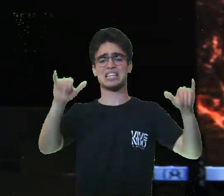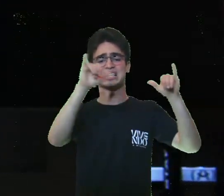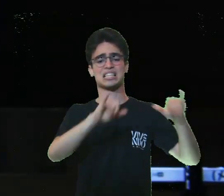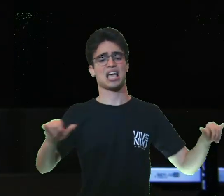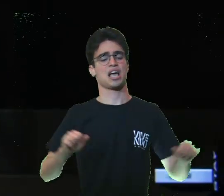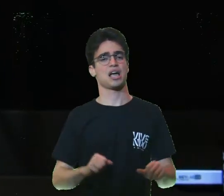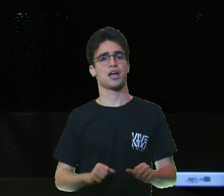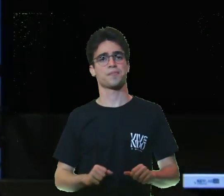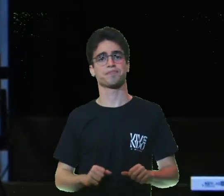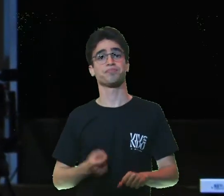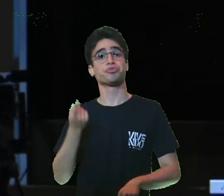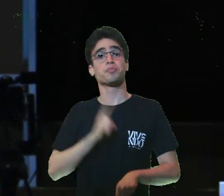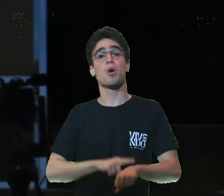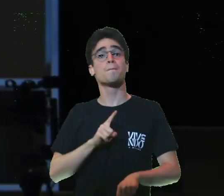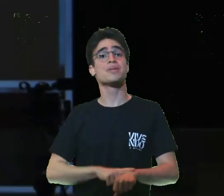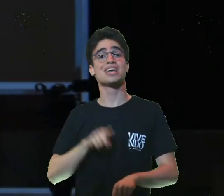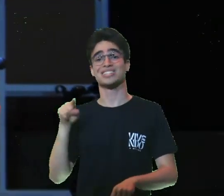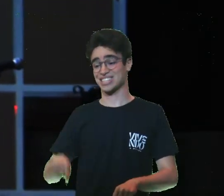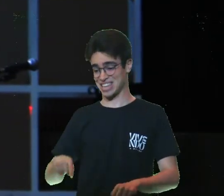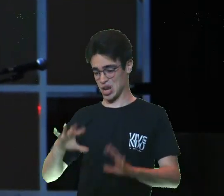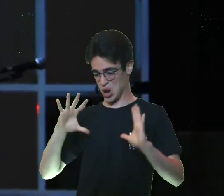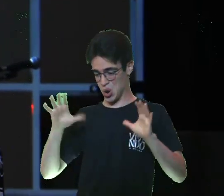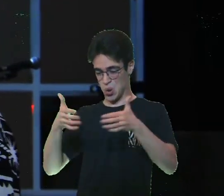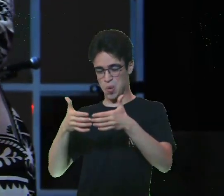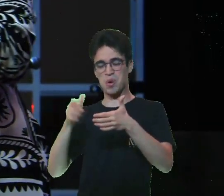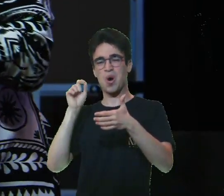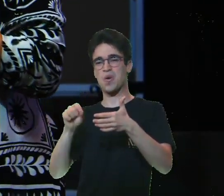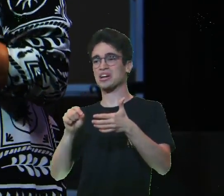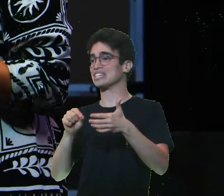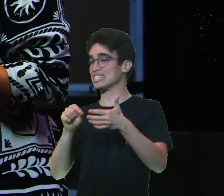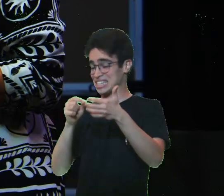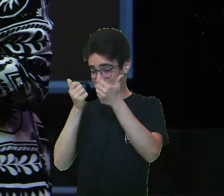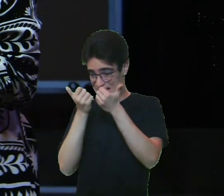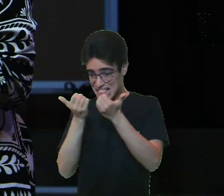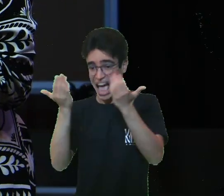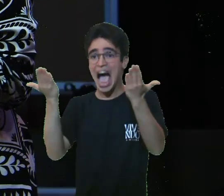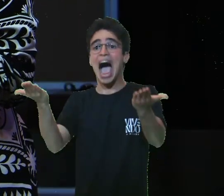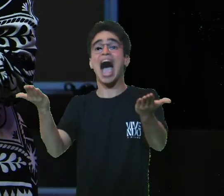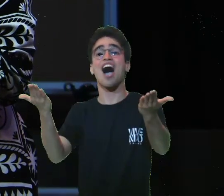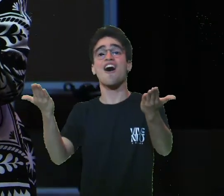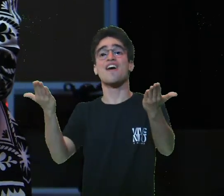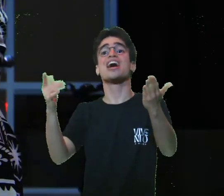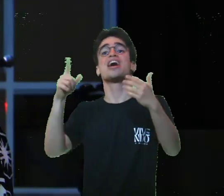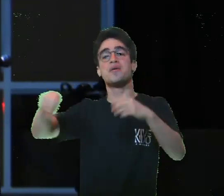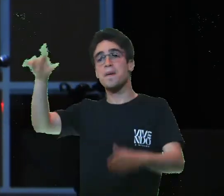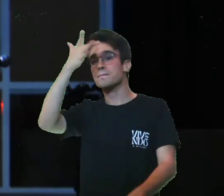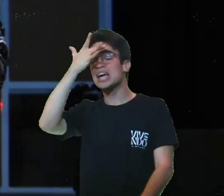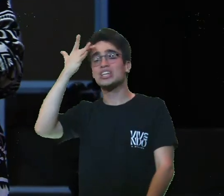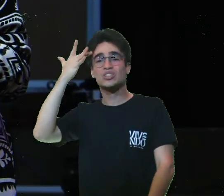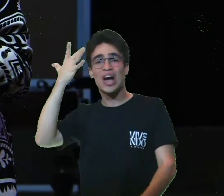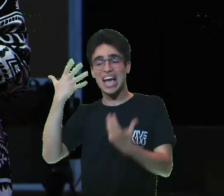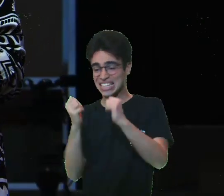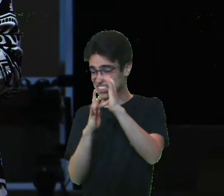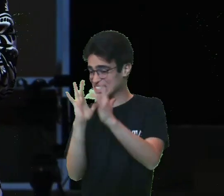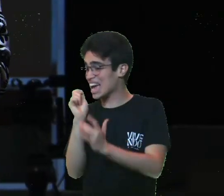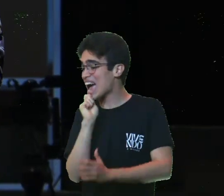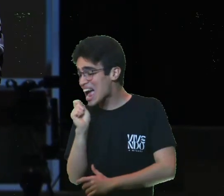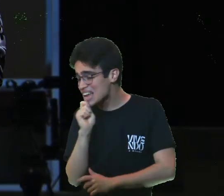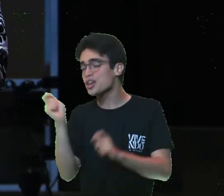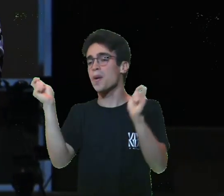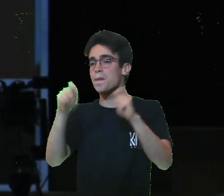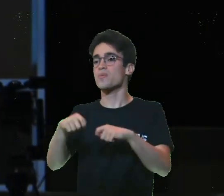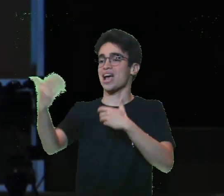igreja sai, ela dá oportunidade para o perdido entrar. Quando nós